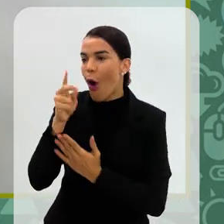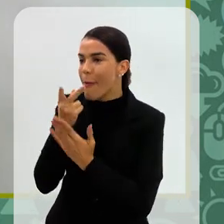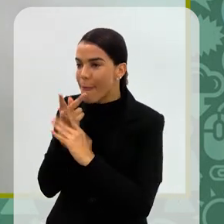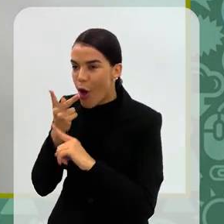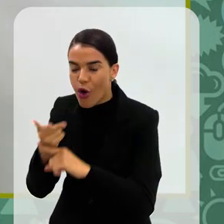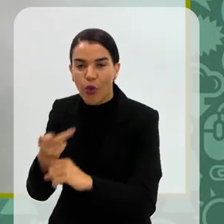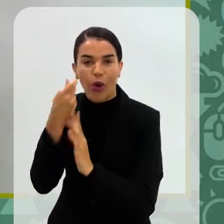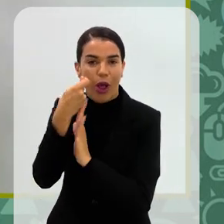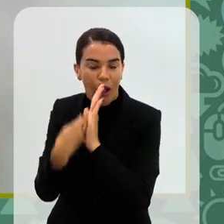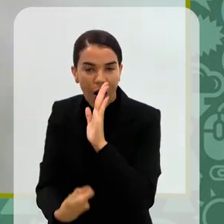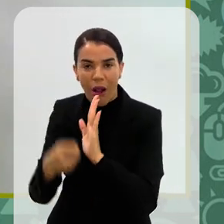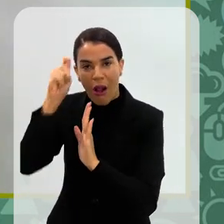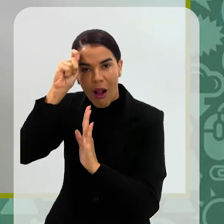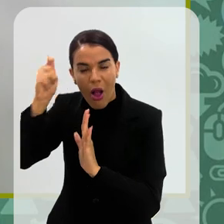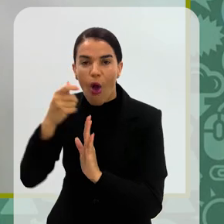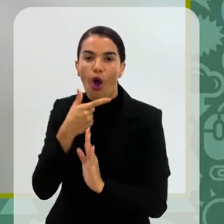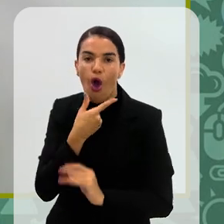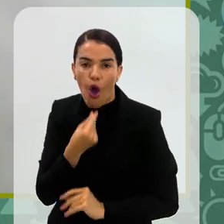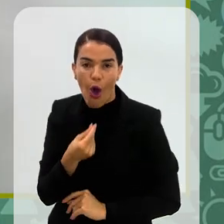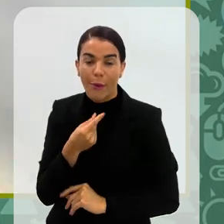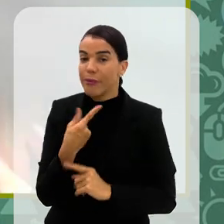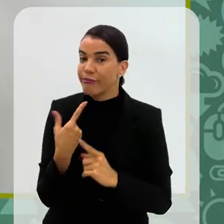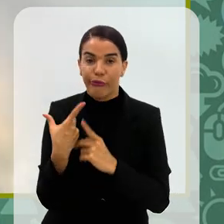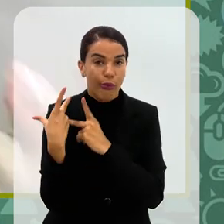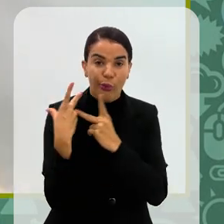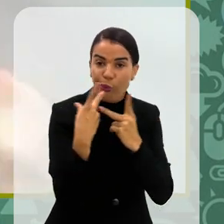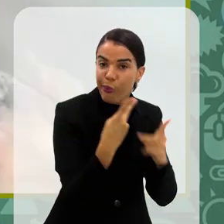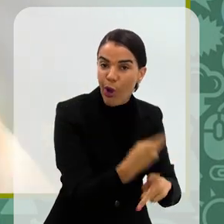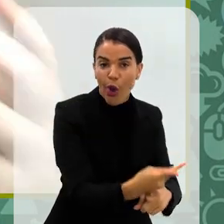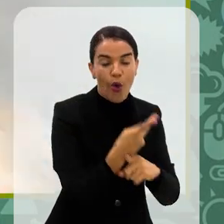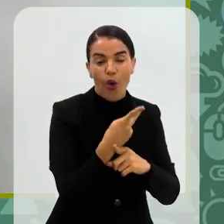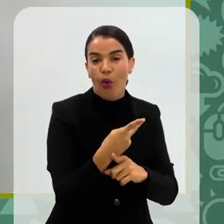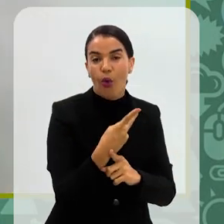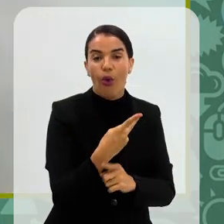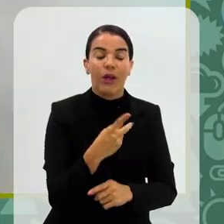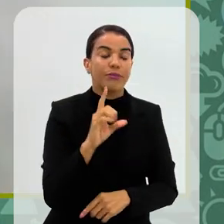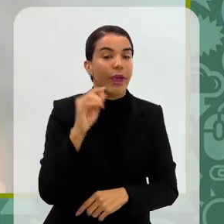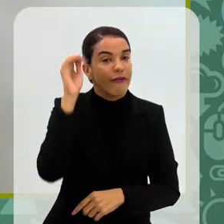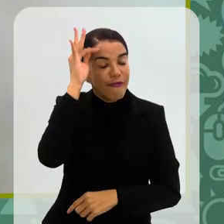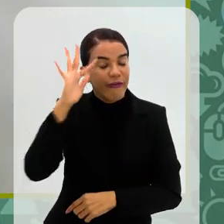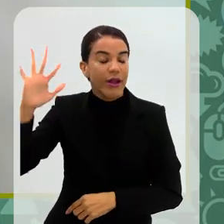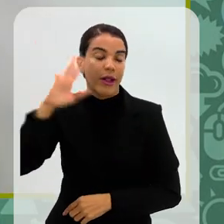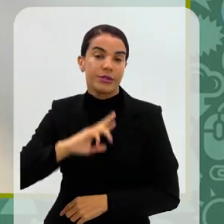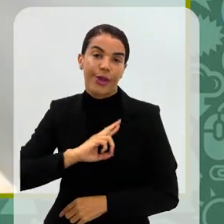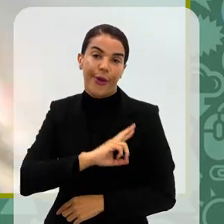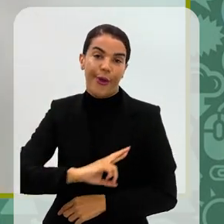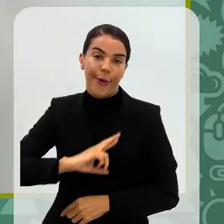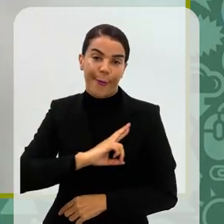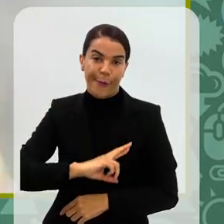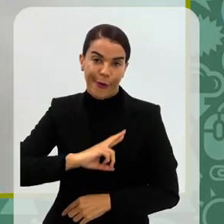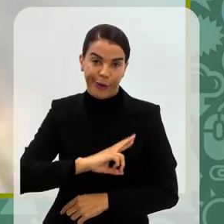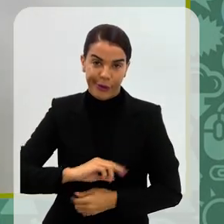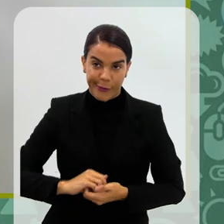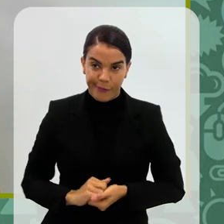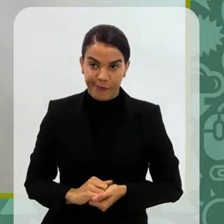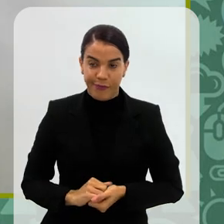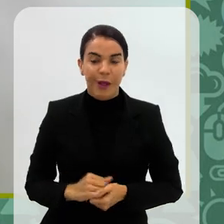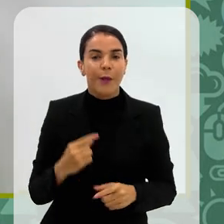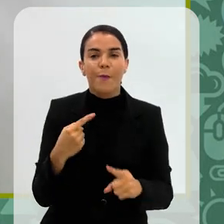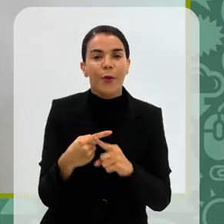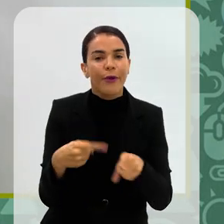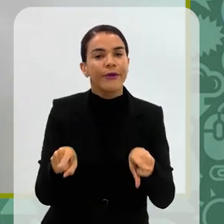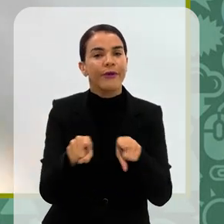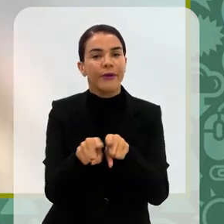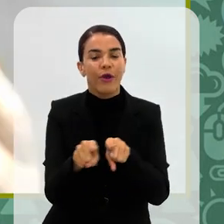só lê homem e tudo mais, e porque que homem acha que mulher só esteve também fantasia romântica. Não é o caso, né? As mulheres escrevem fantasia diversas.